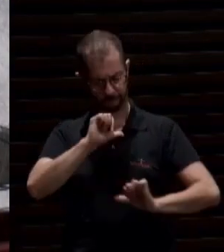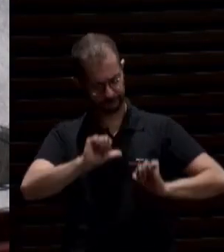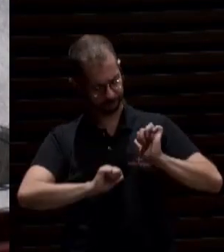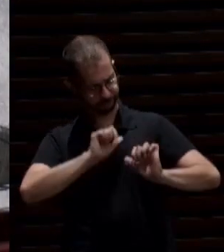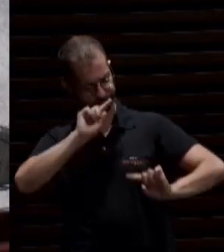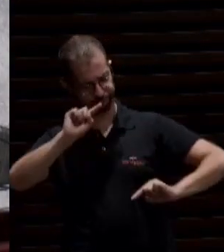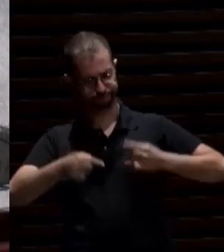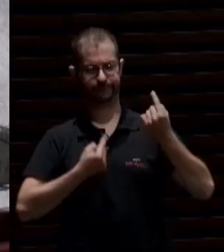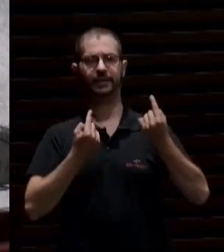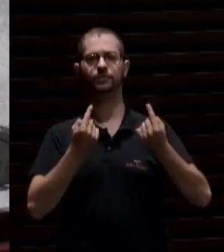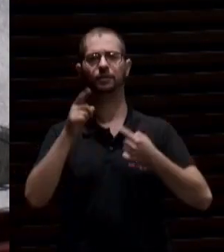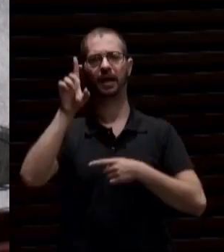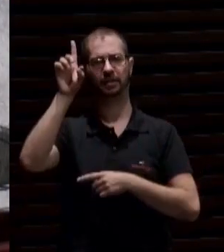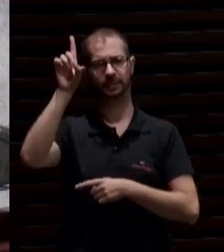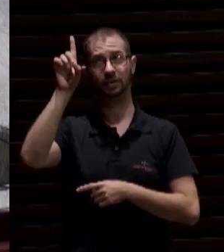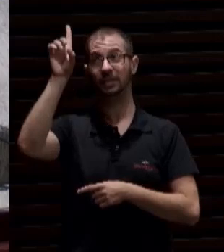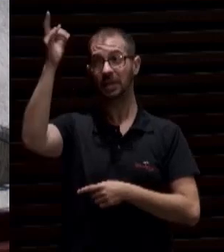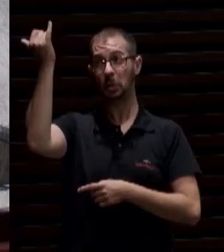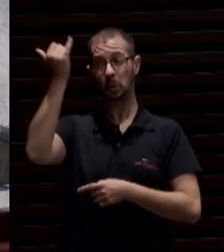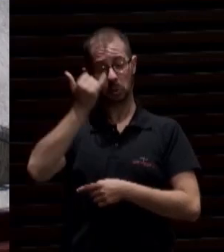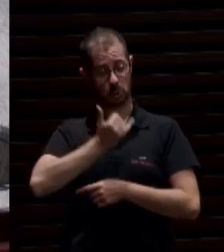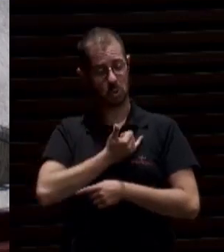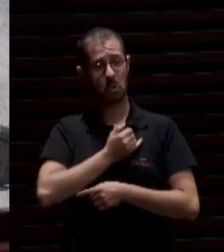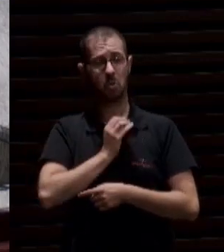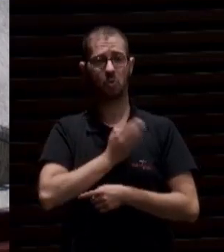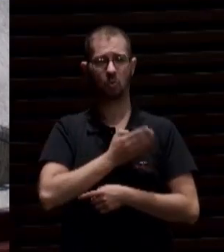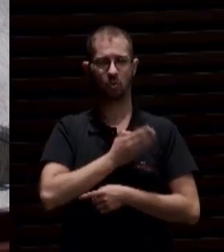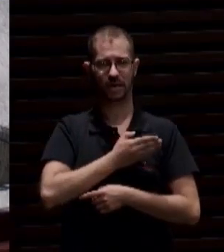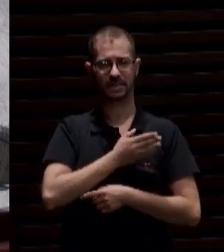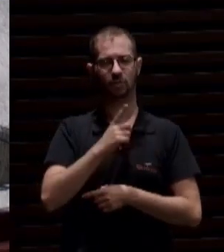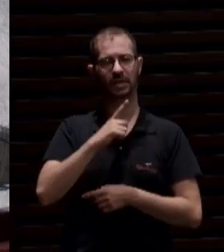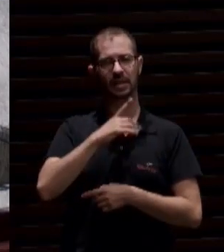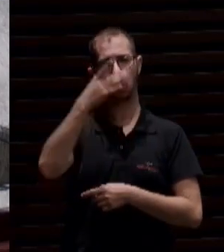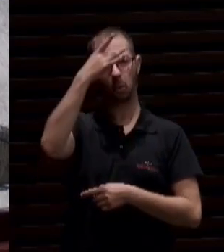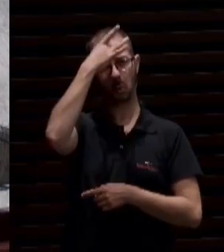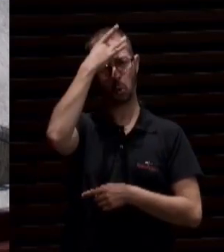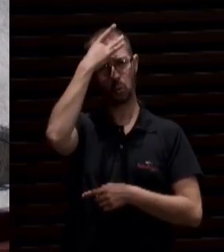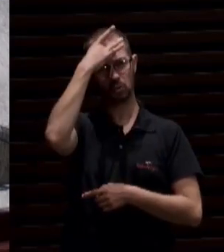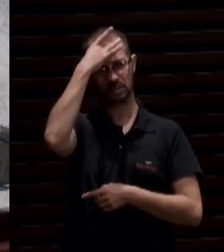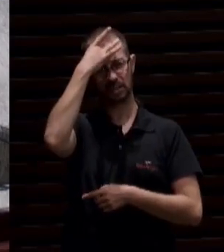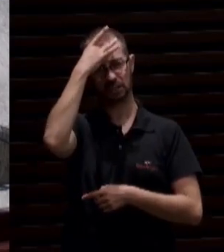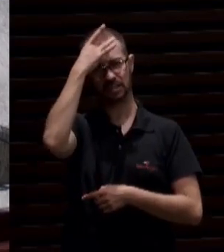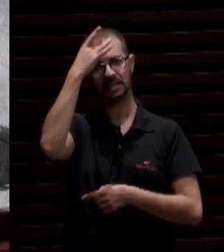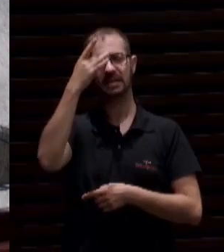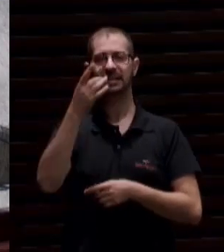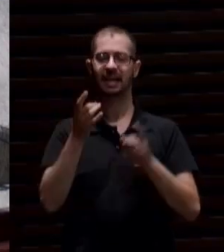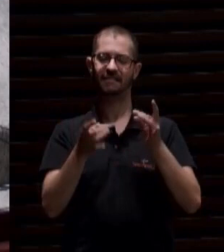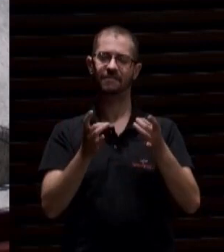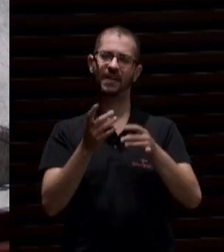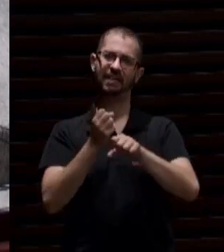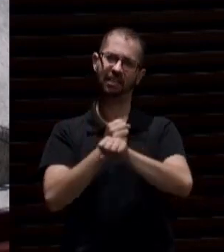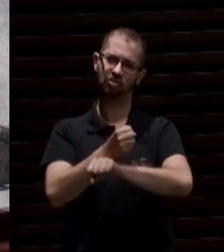Senhor. O Senhor tocou o seu coração e conscientizou a sua mente de que o tráfico de escravos era